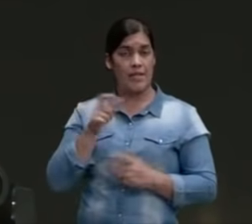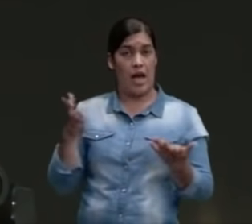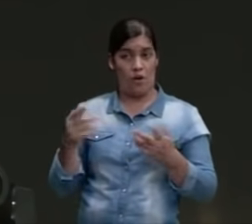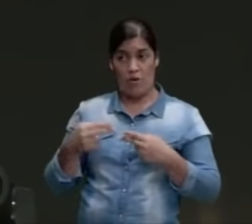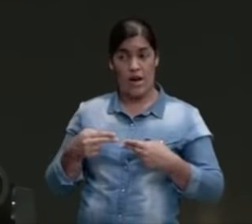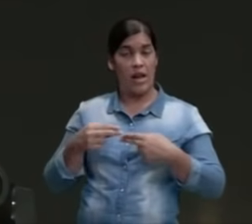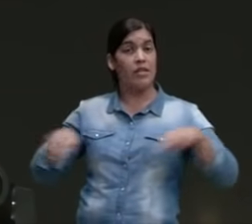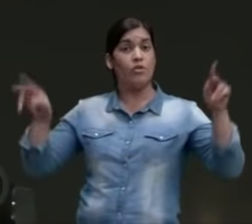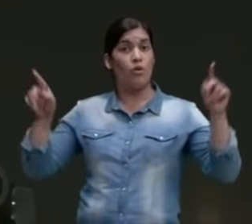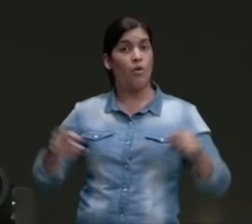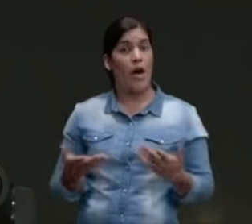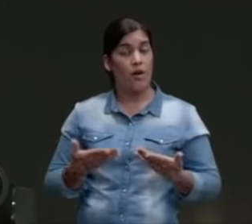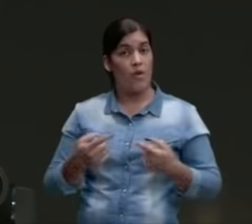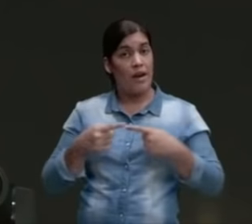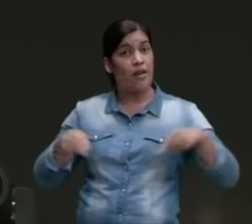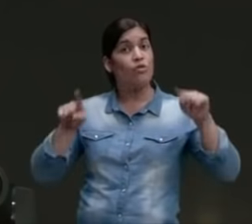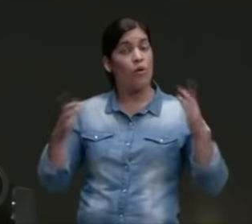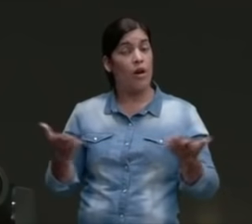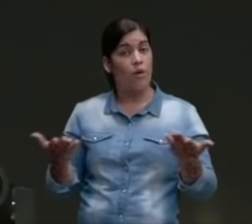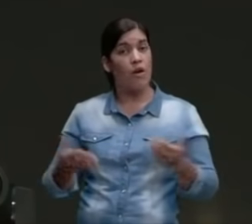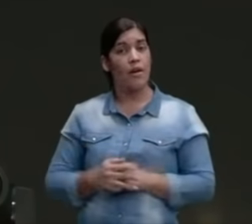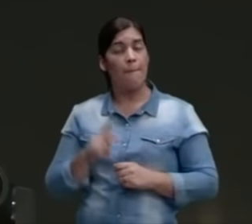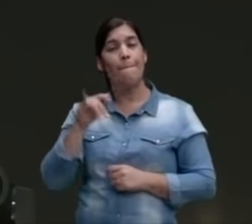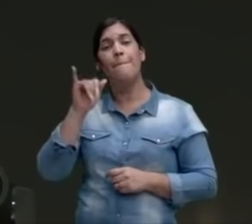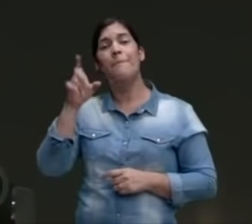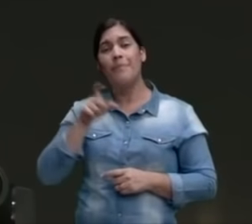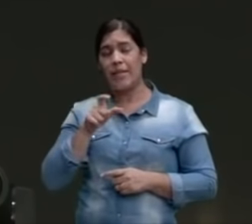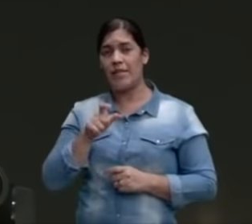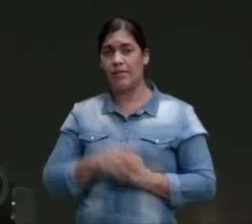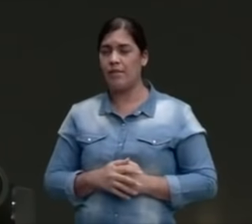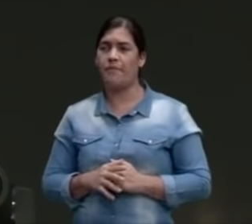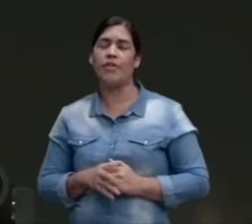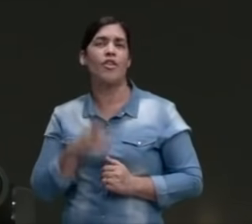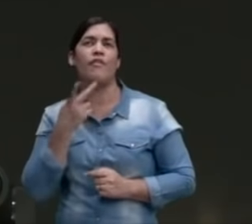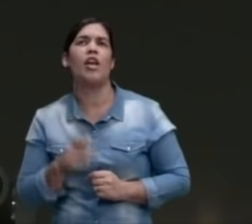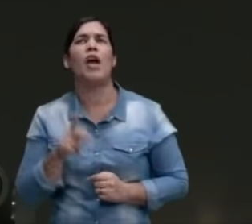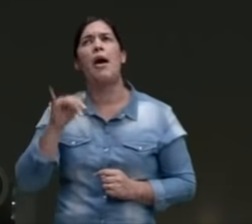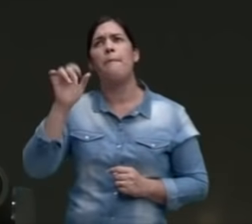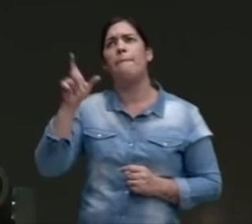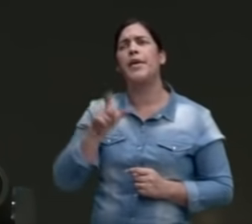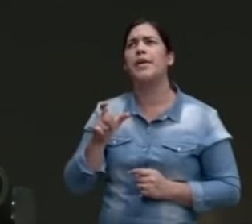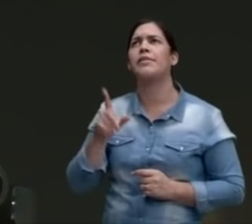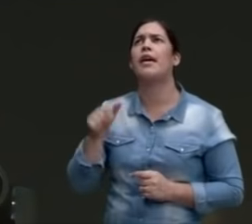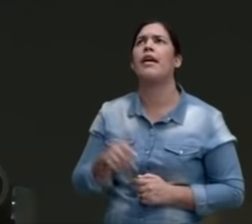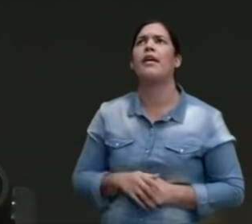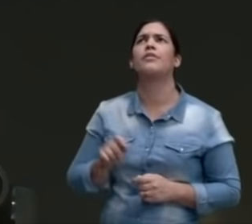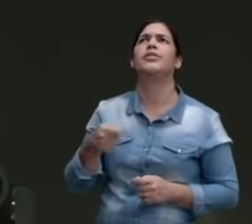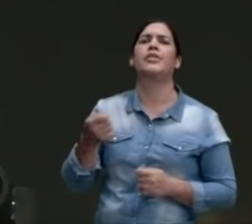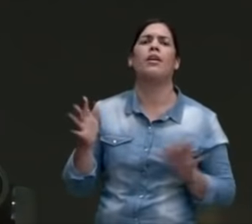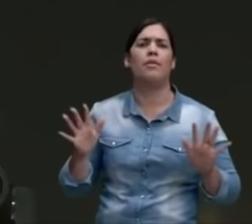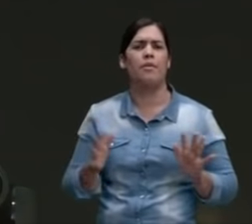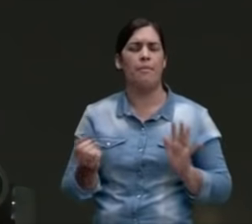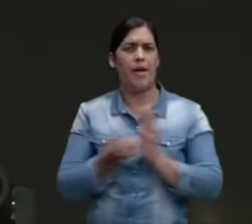lançar. Vale lembrar uma coisa, irmãos. Não estou dizendo que nada aqui, tipo o Pix, por exemplo, já é um sinal da